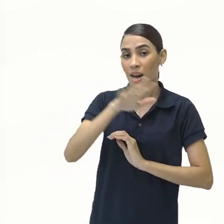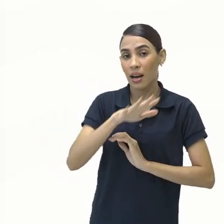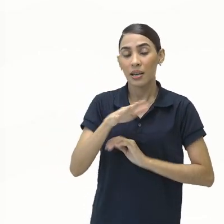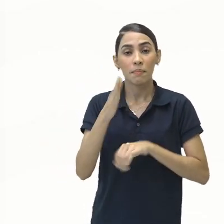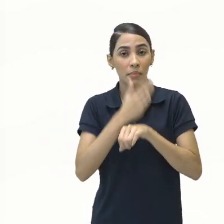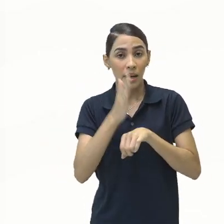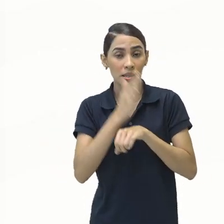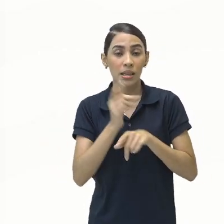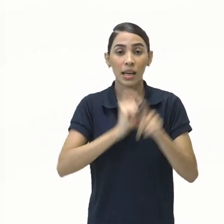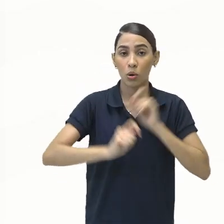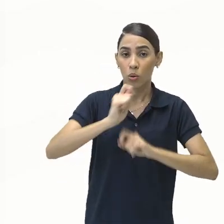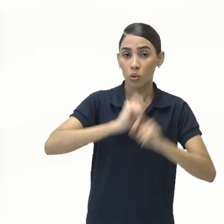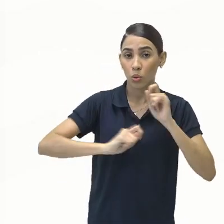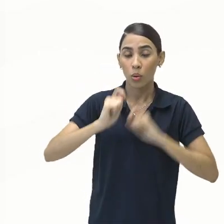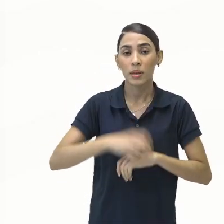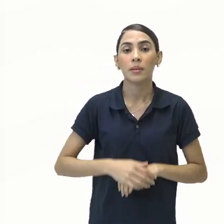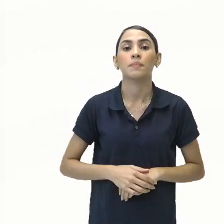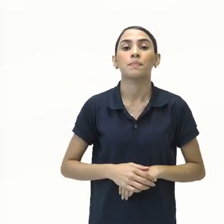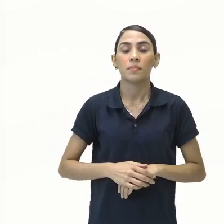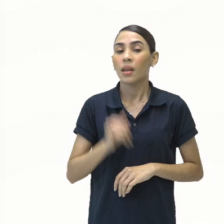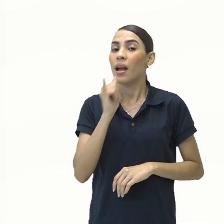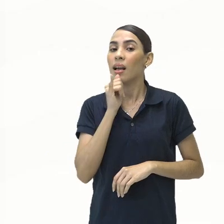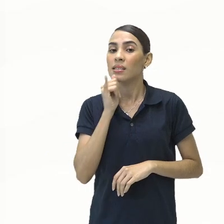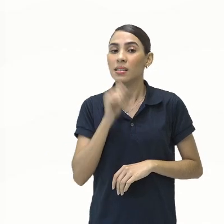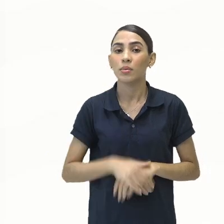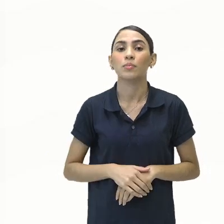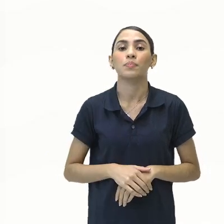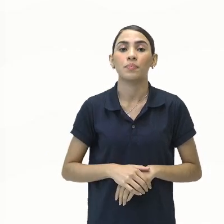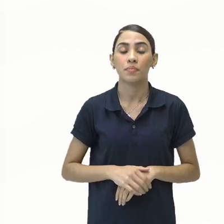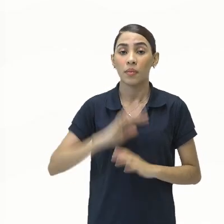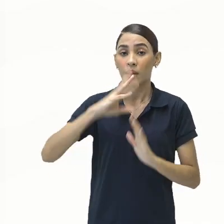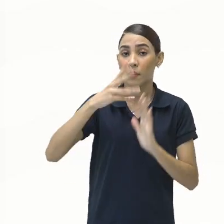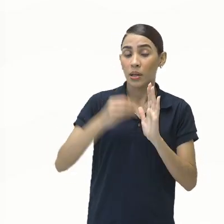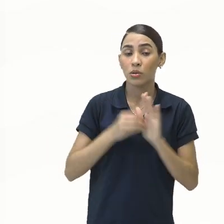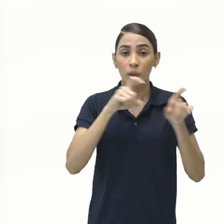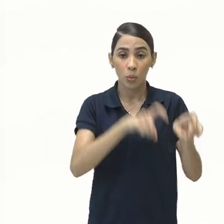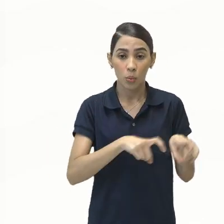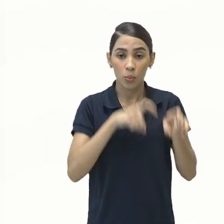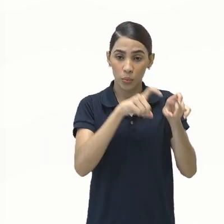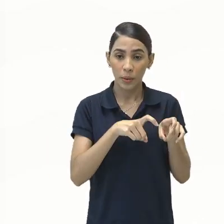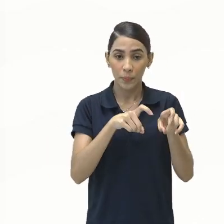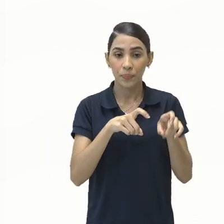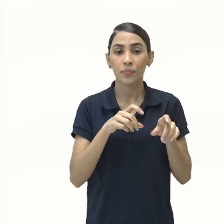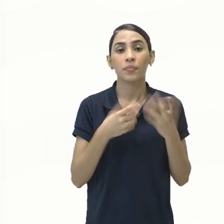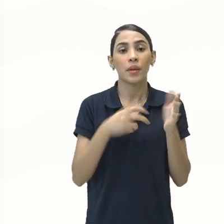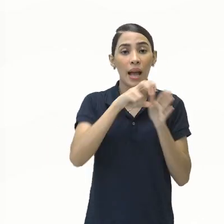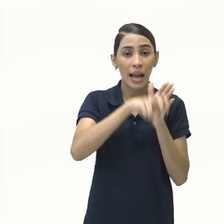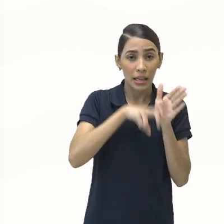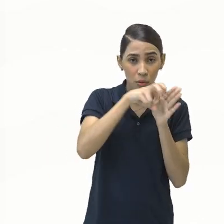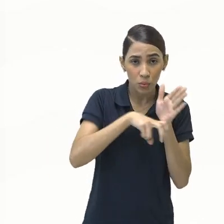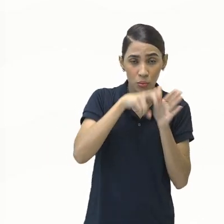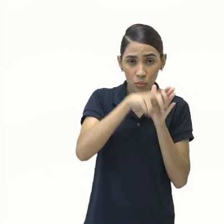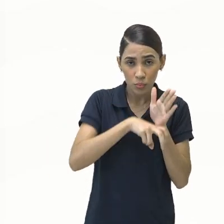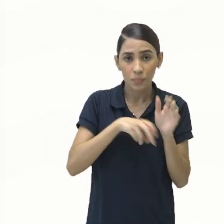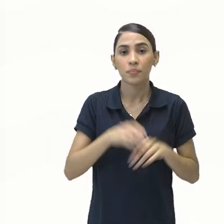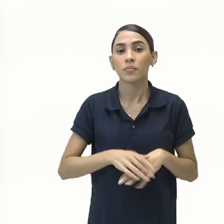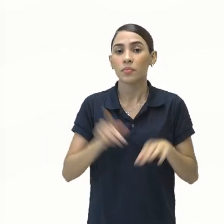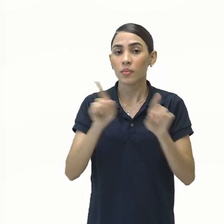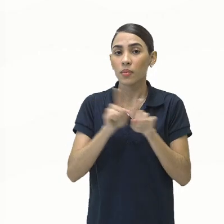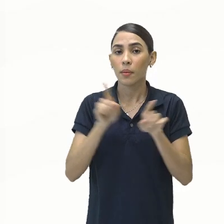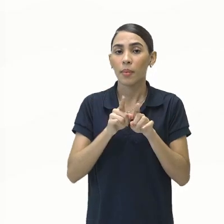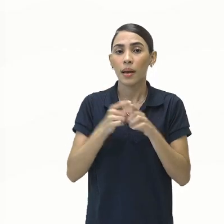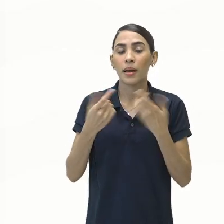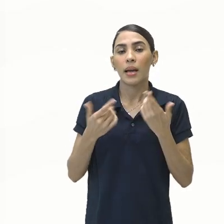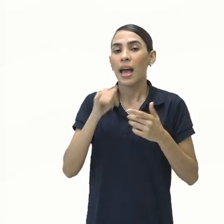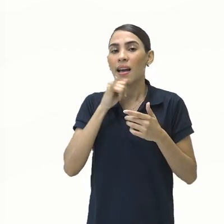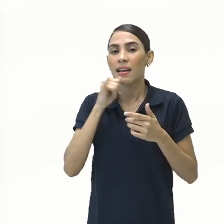atividades econômicas que nós temos aqui, como, por exemplo, no caso da Amazônia Rural, a agricultura, a pecuária, o